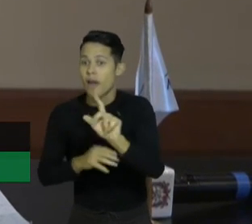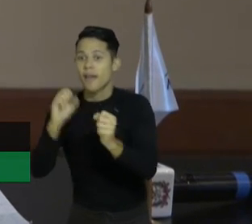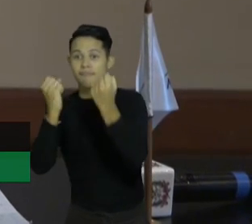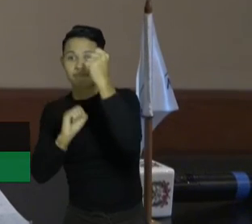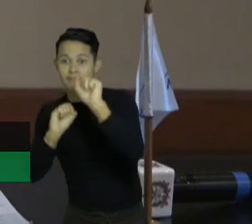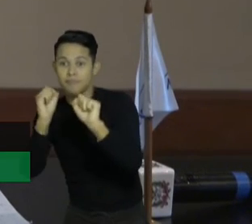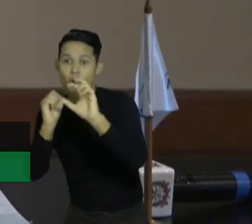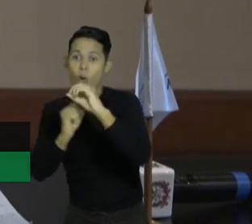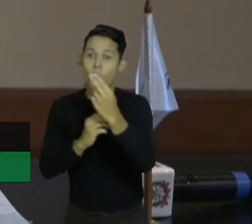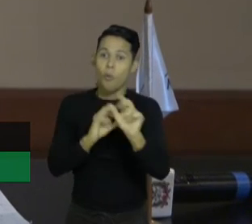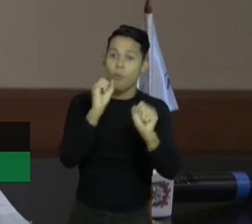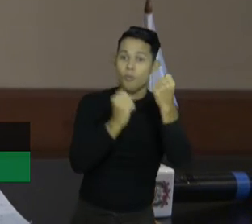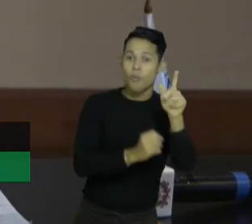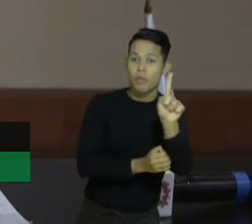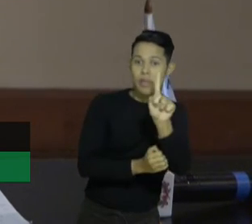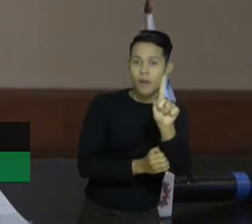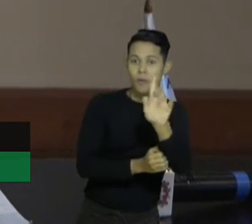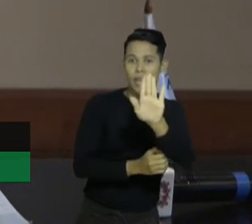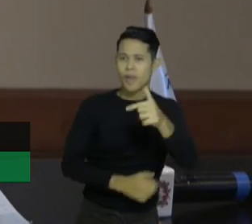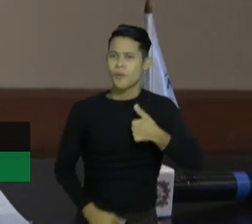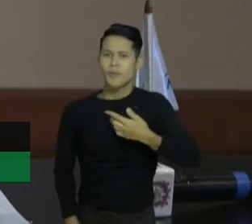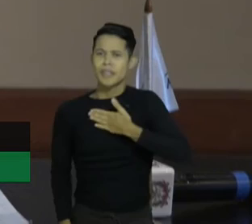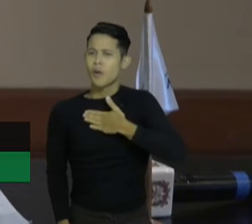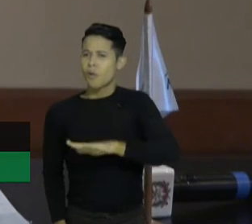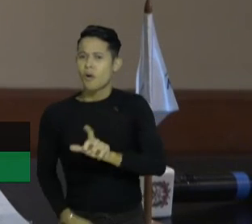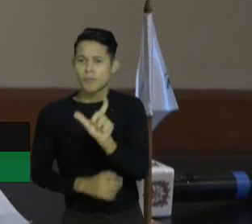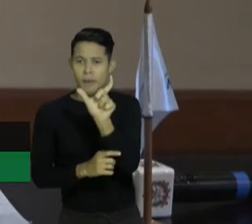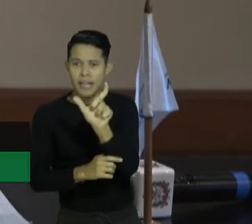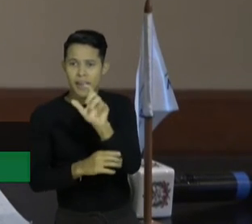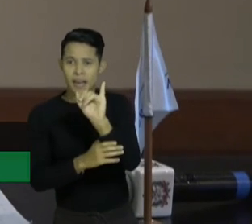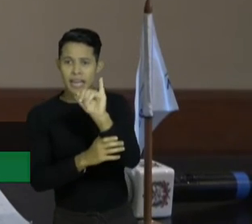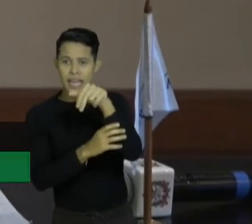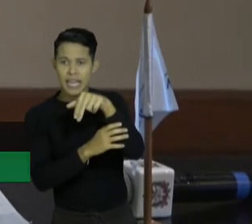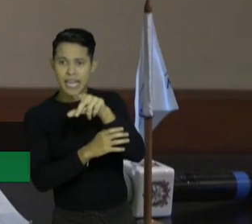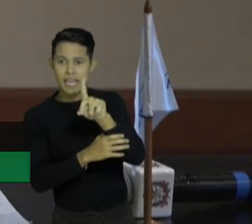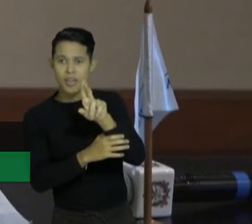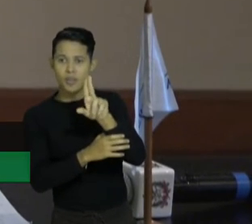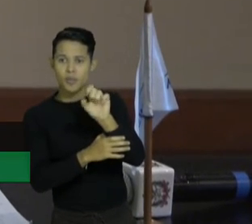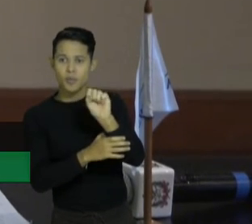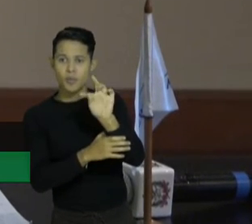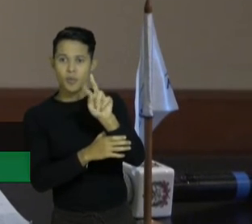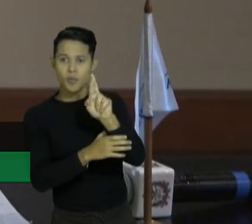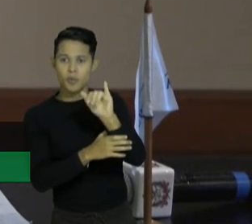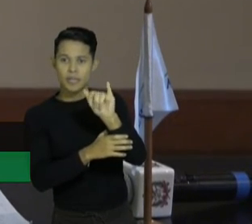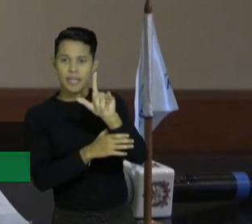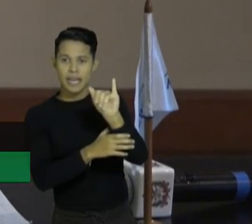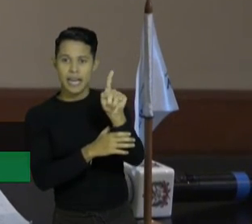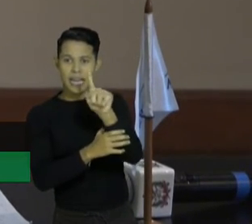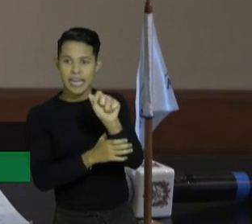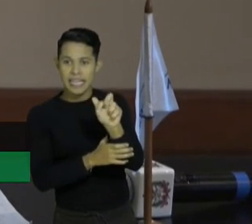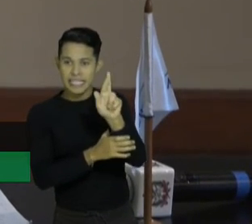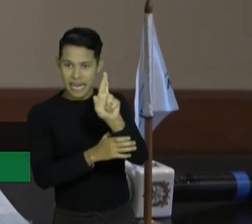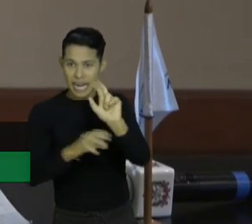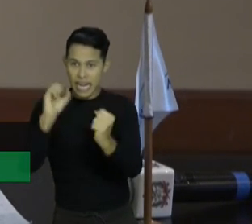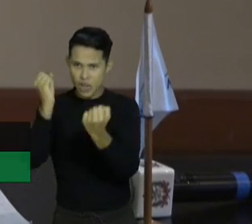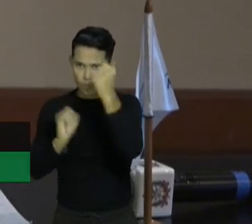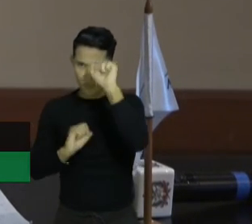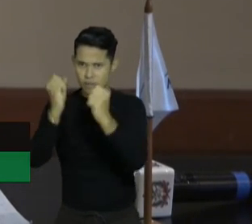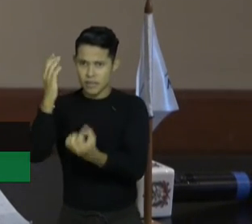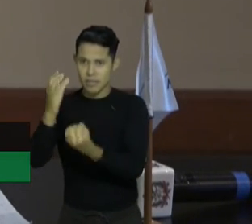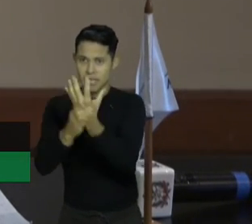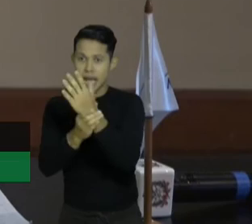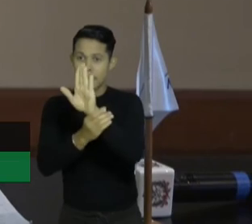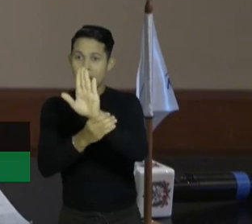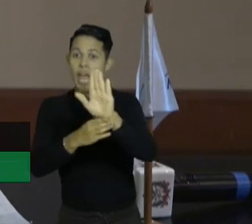política eu não gosto do termo industrializar mas de agregação de valor valor adicionado adequada como desenhar uma